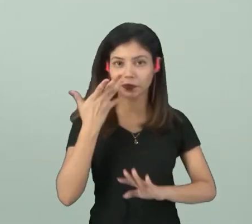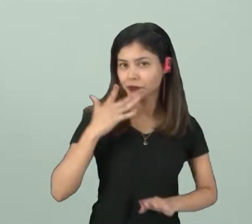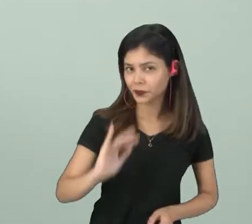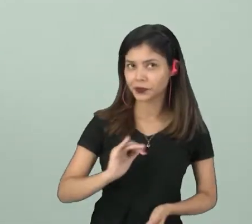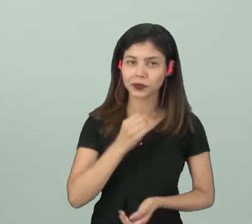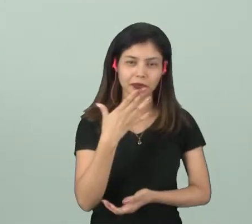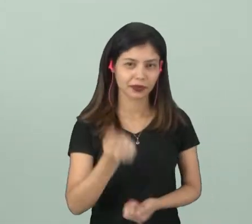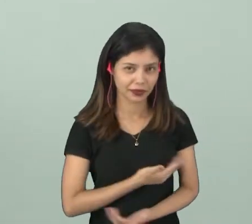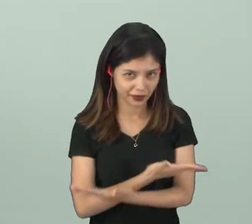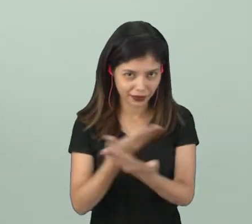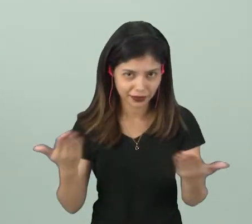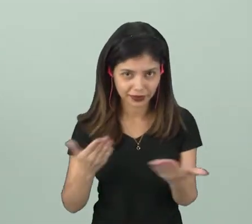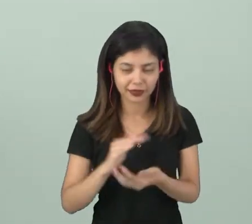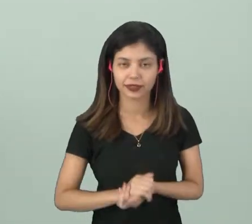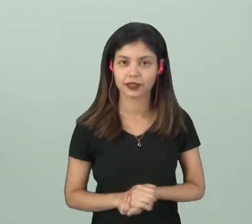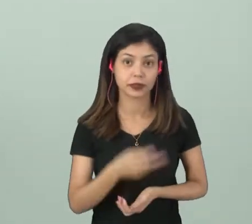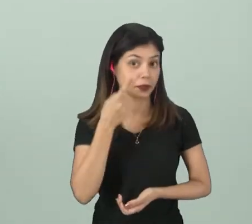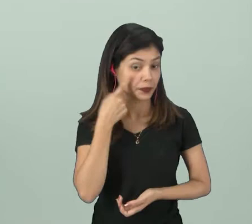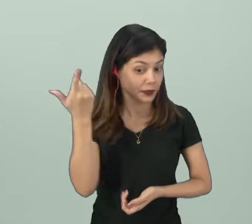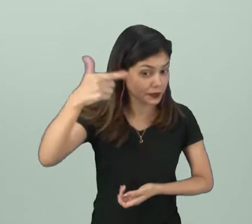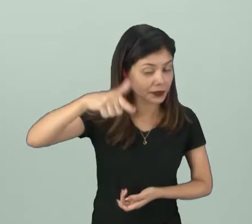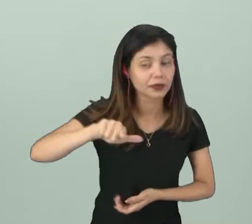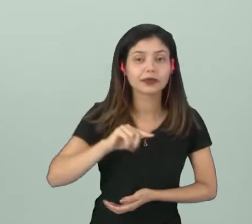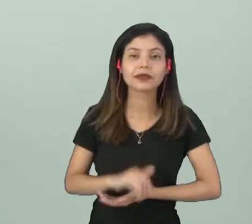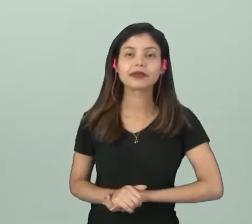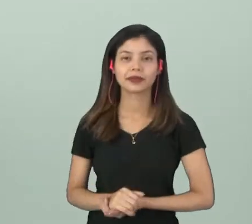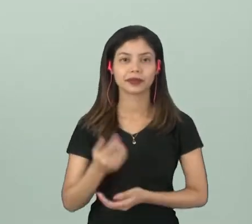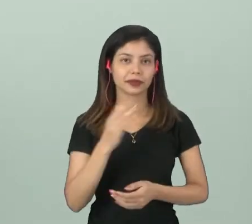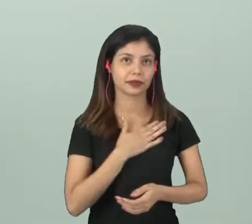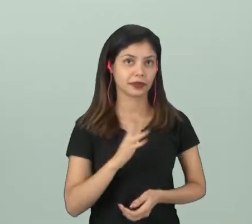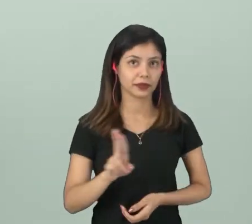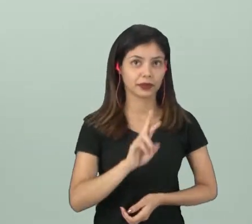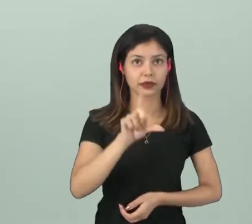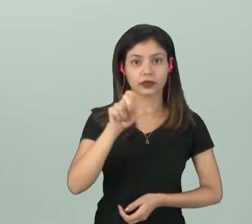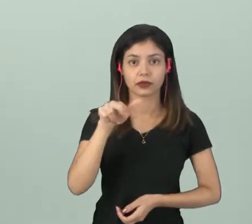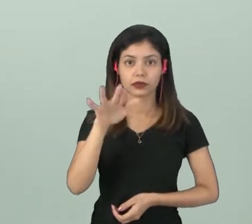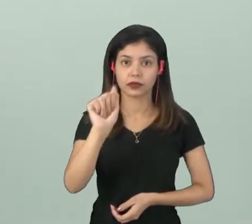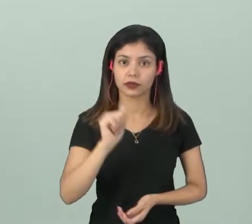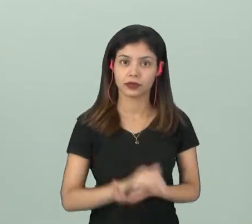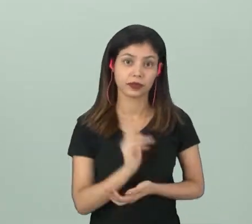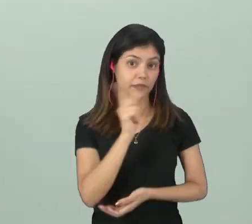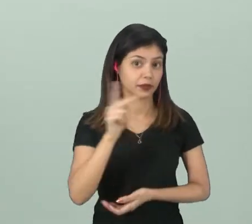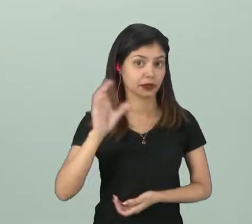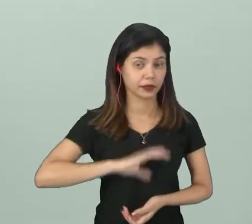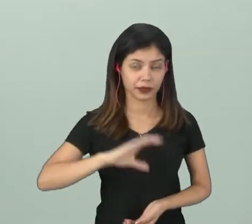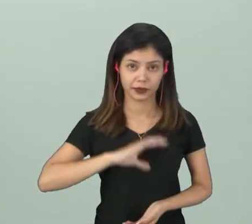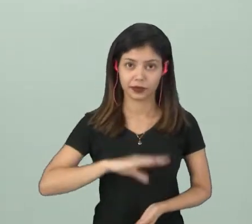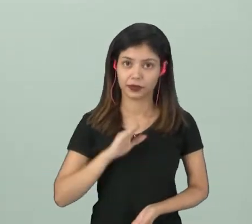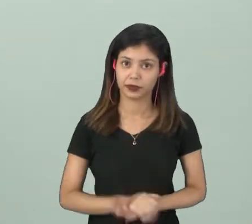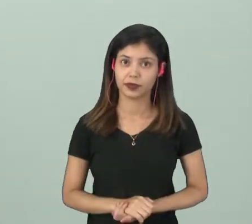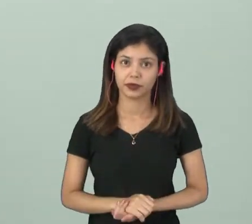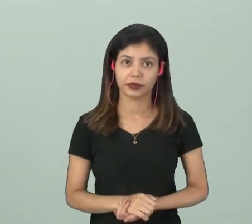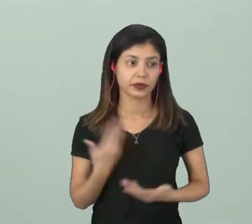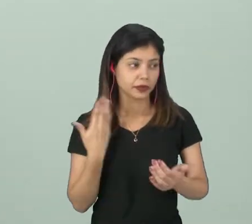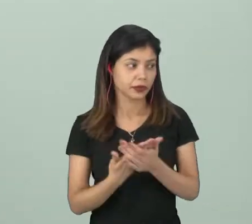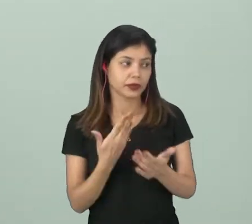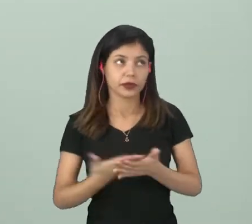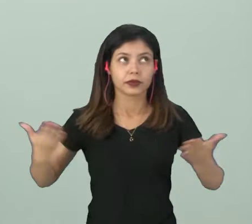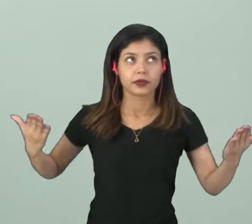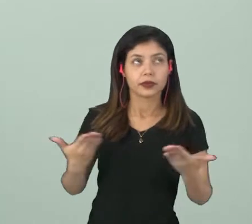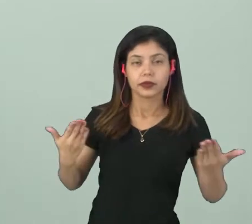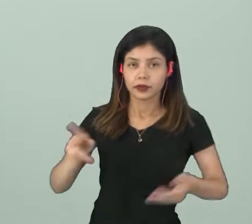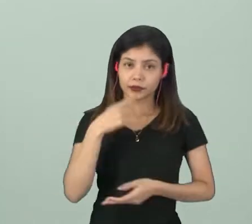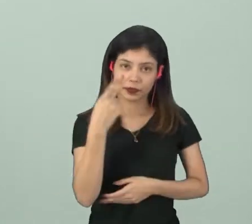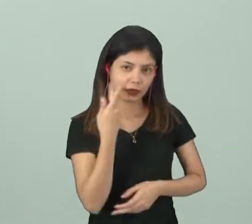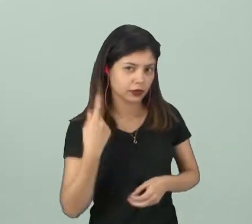crianças, tudo bem com vocês? Olha eu aqui novamente. Eu me chamo Luana, professora de língua portuguesa. Na aula de hoje,